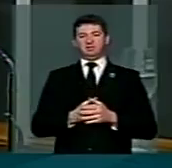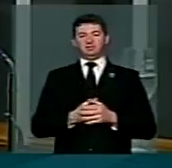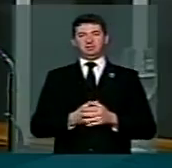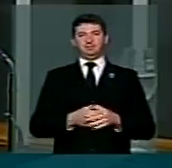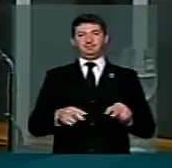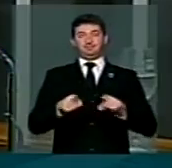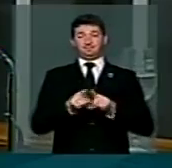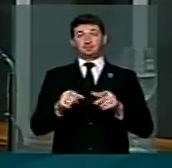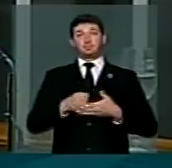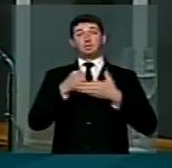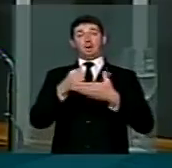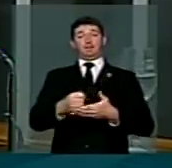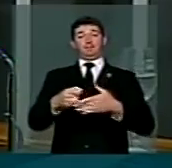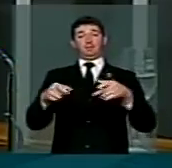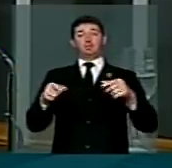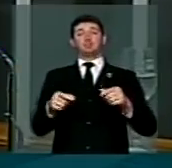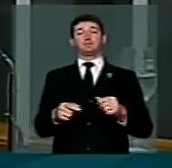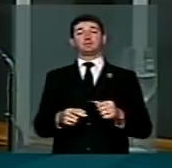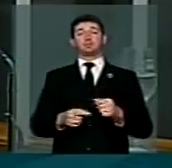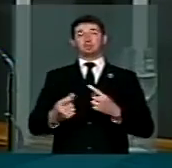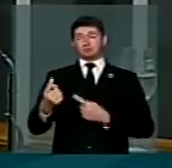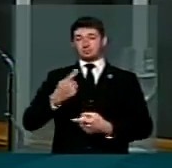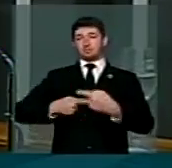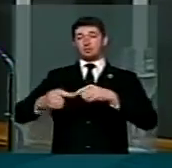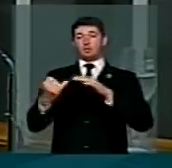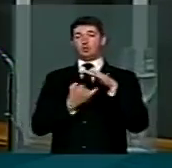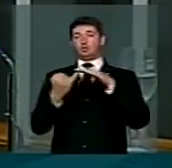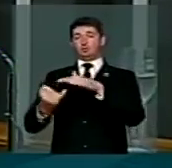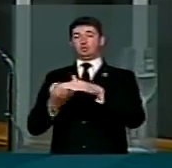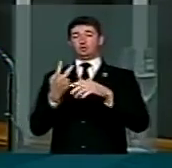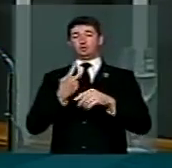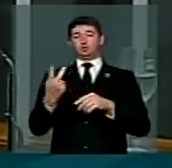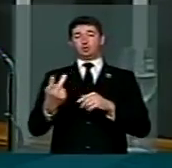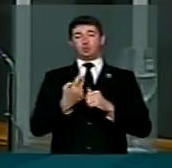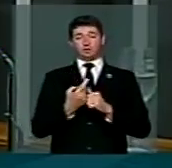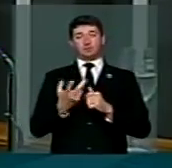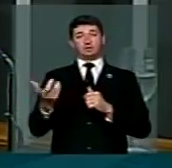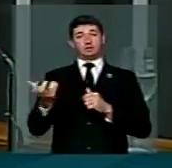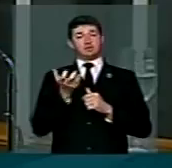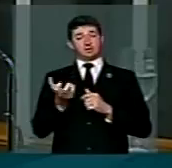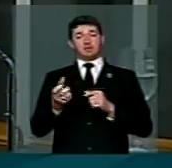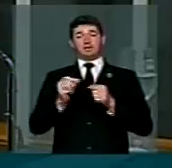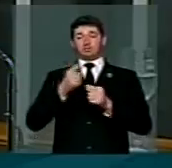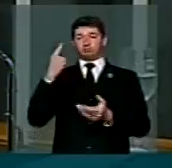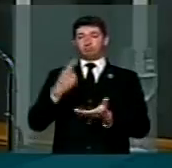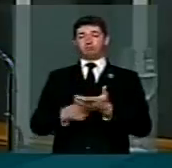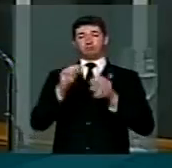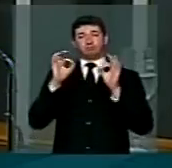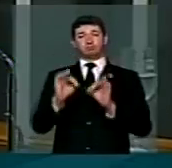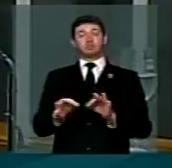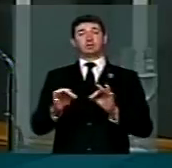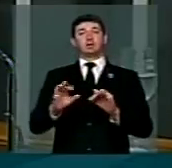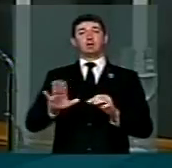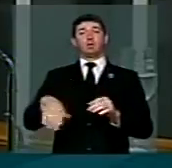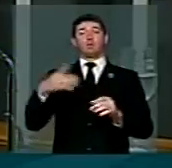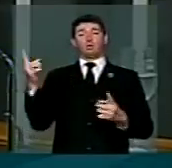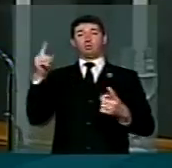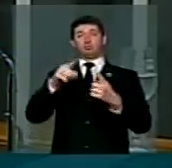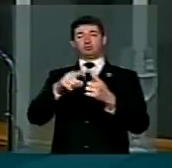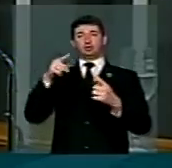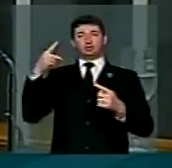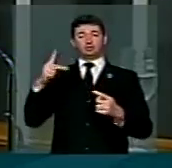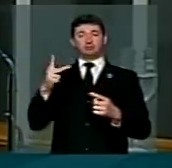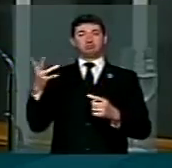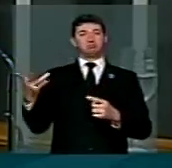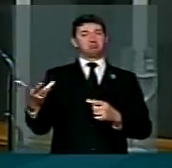e de apoio mútuo entre os dois órgãos, com vistas ao cumprimento de sua elevada